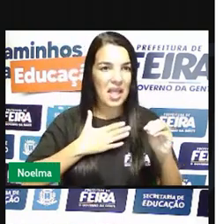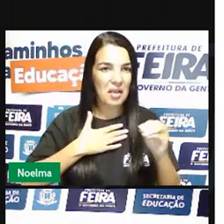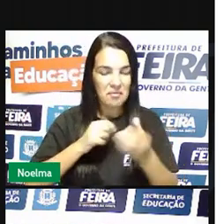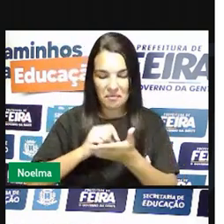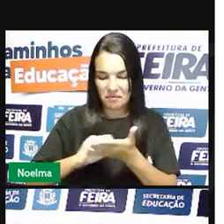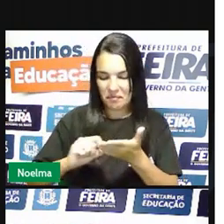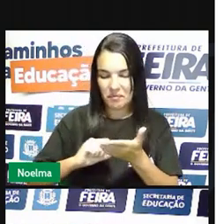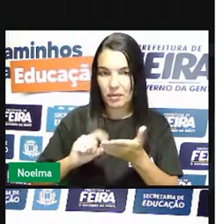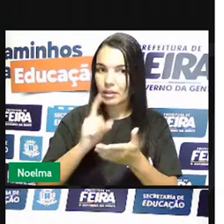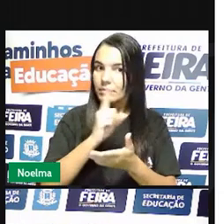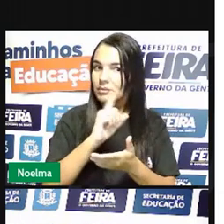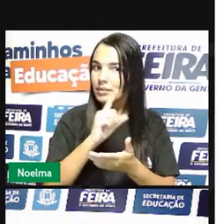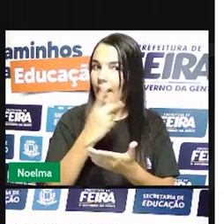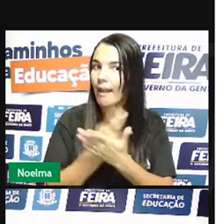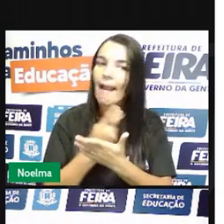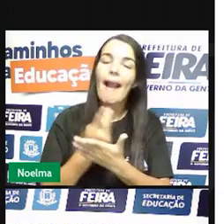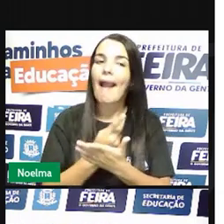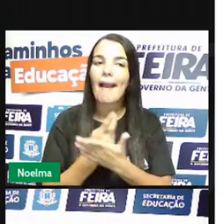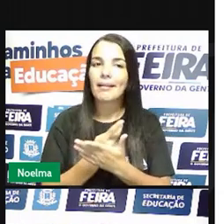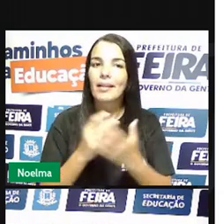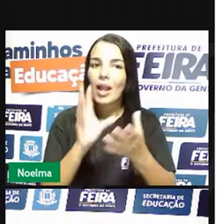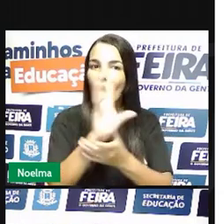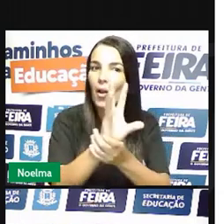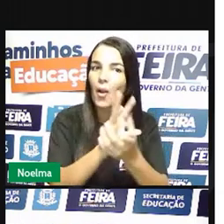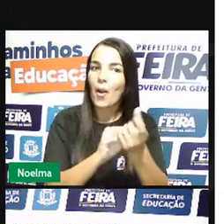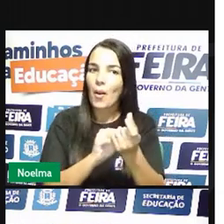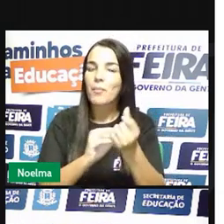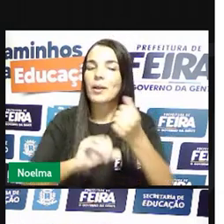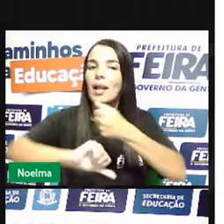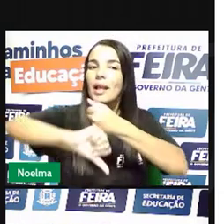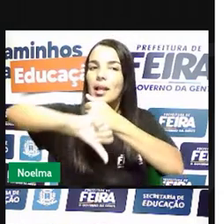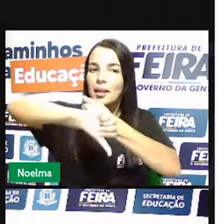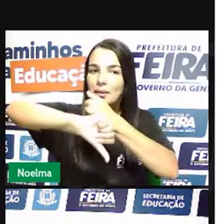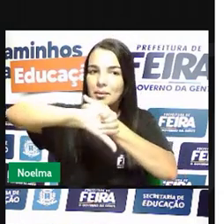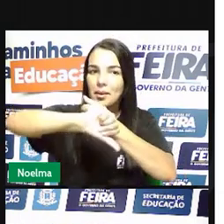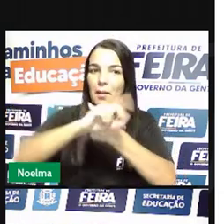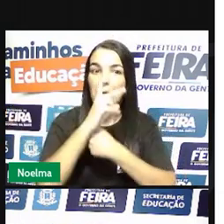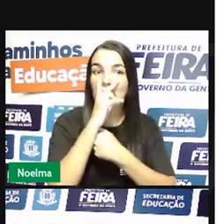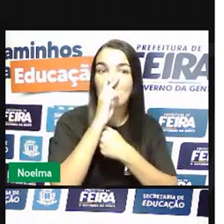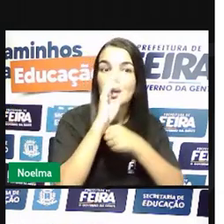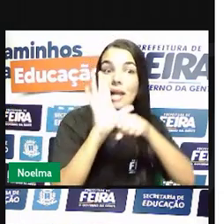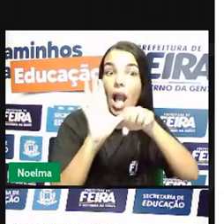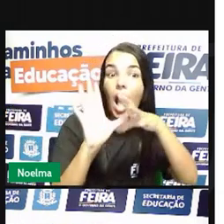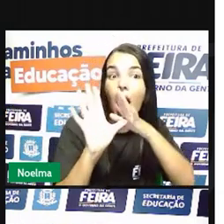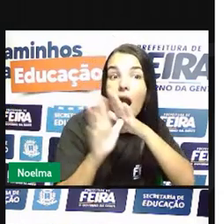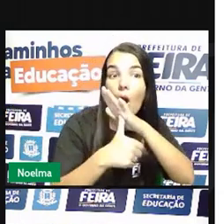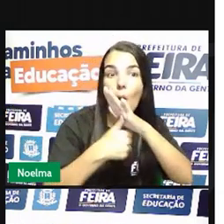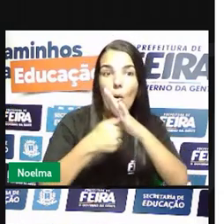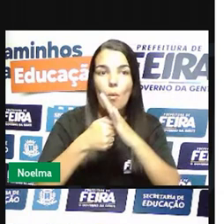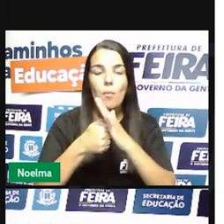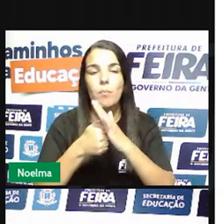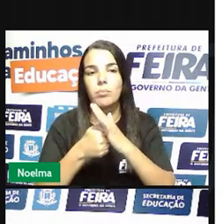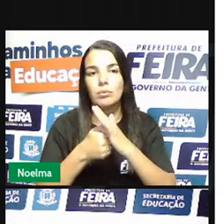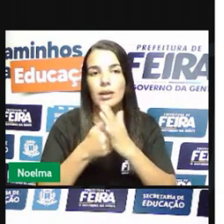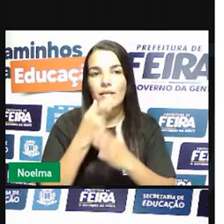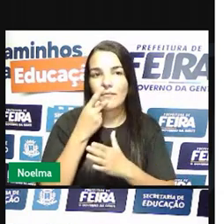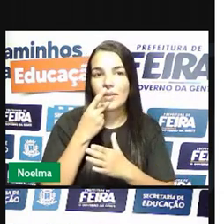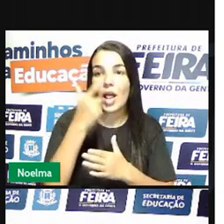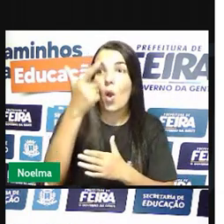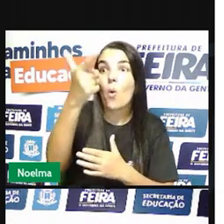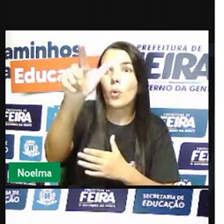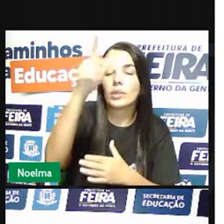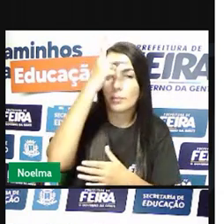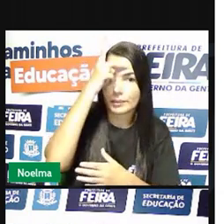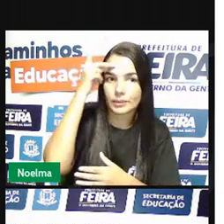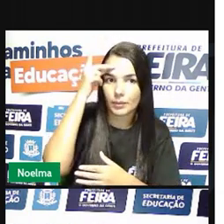aquilo. Isso é plágio, isso é crime. Isso é um tipo de roubo, né? Porque você está roubando a fala de outro. Então,